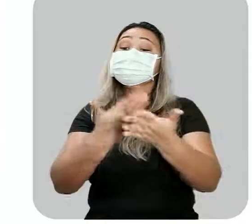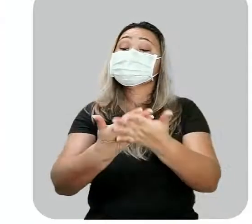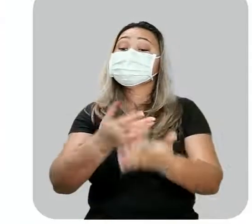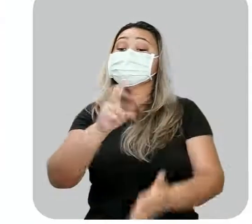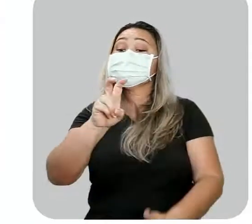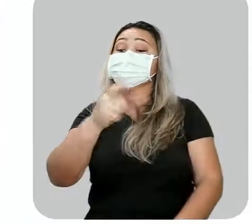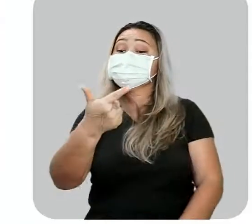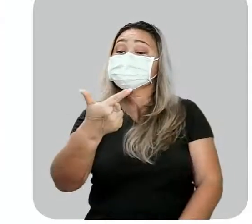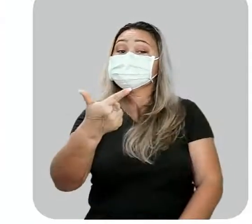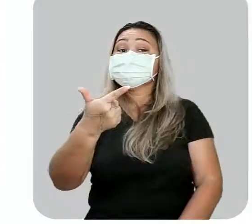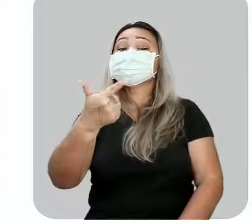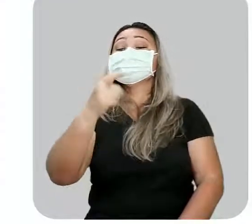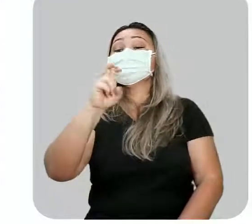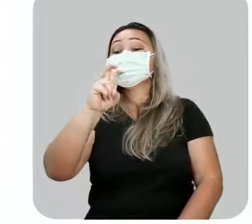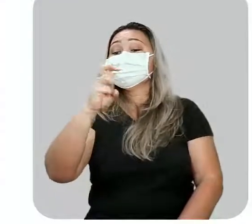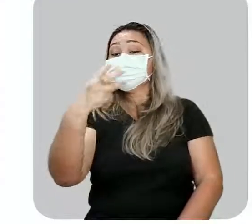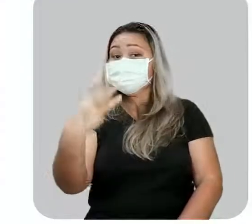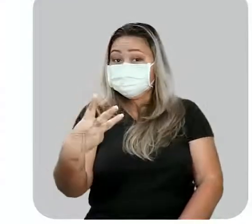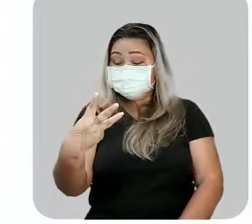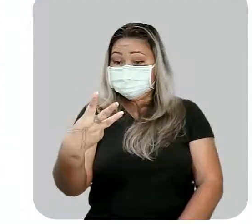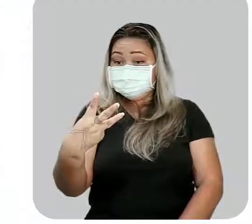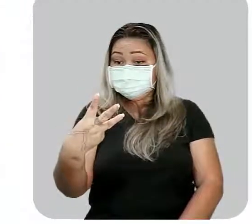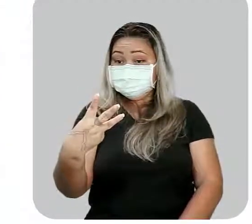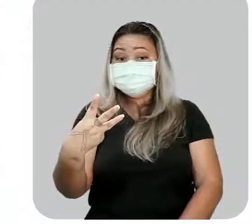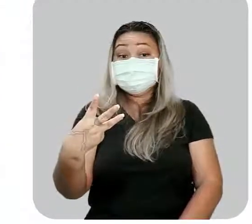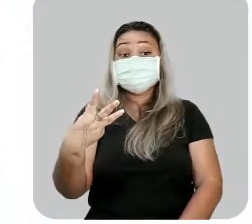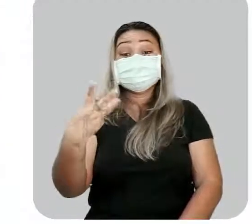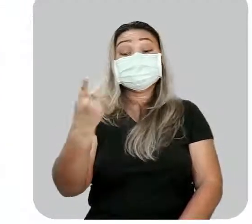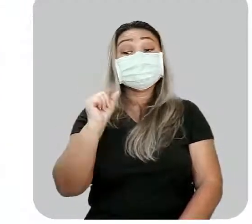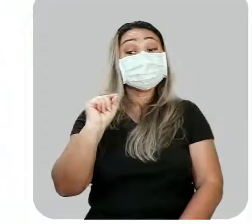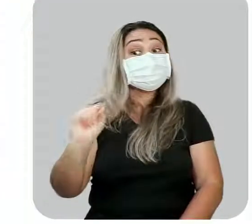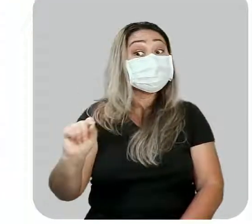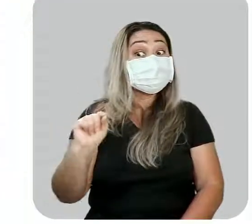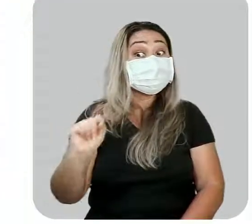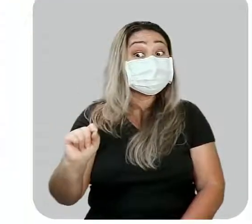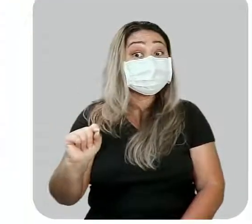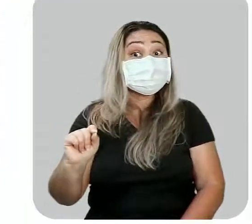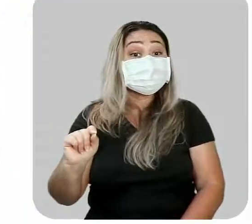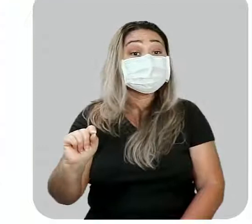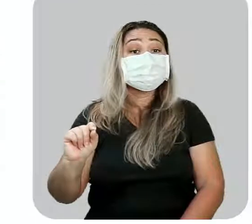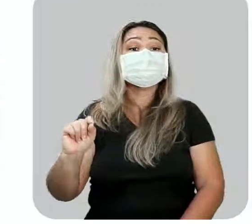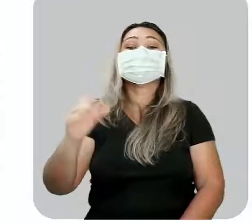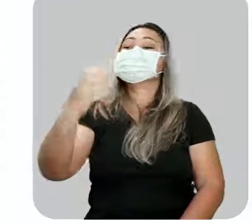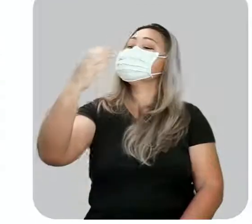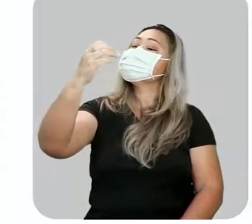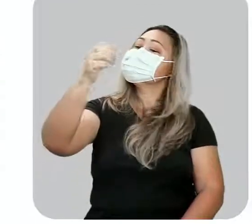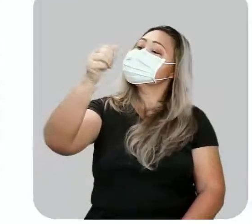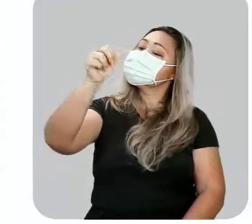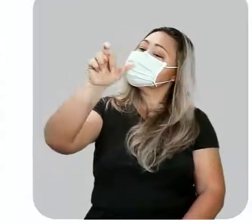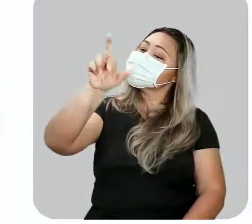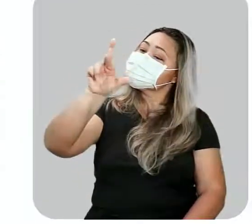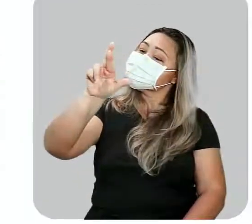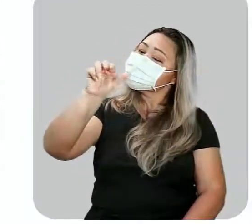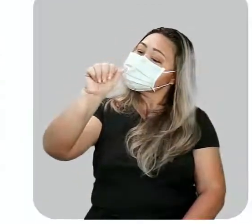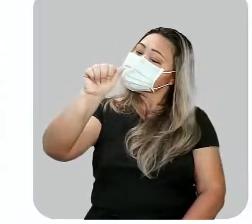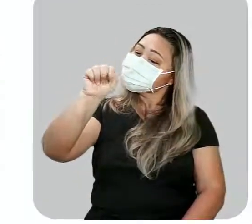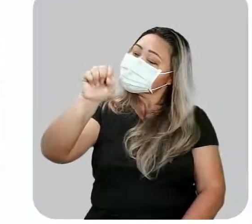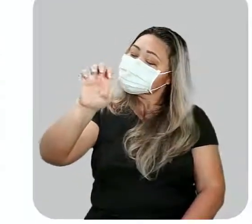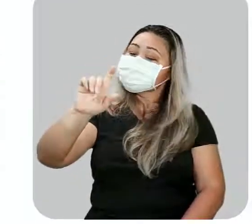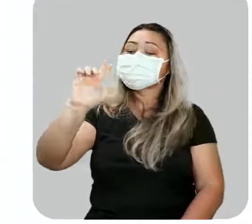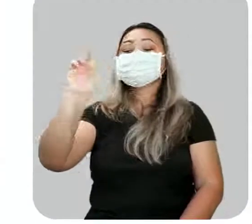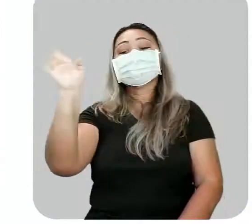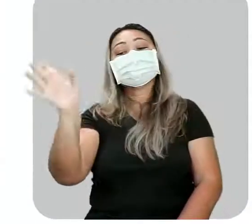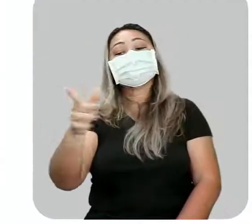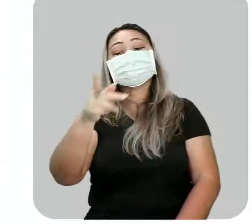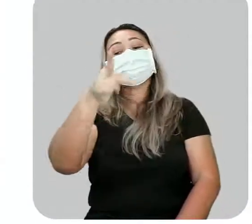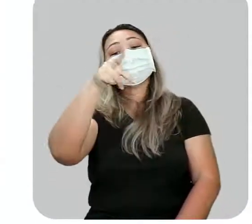Aula 52 e 53, vai falar de quê? Crase, crase parte